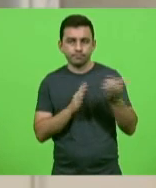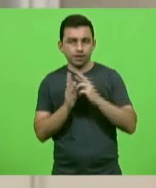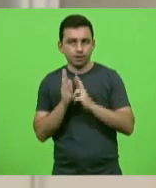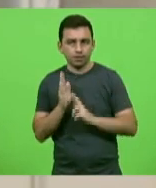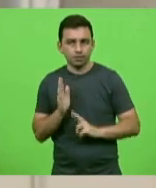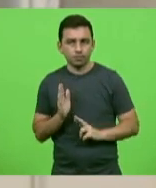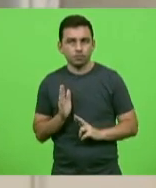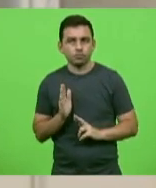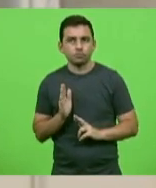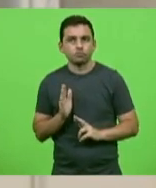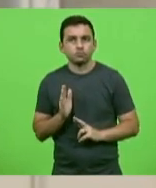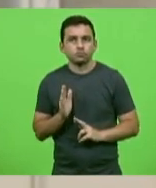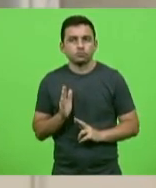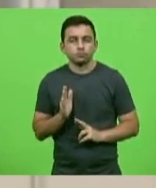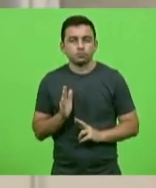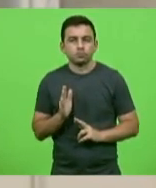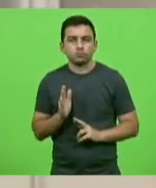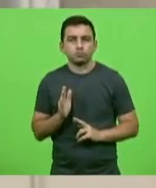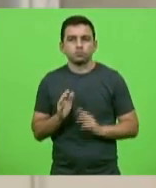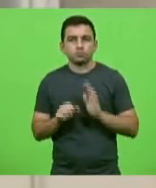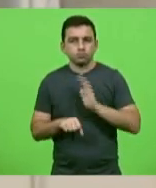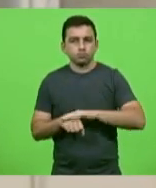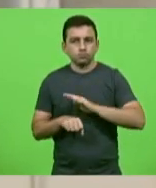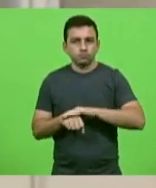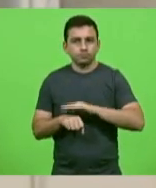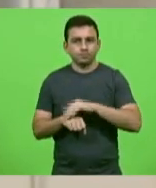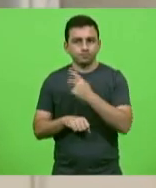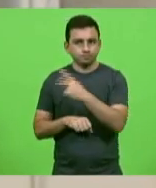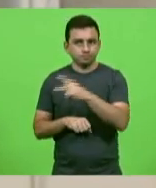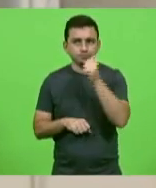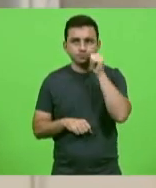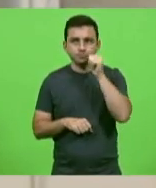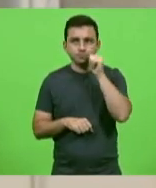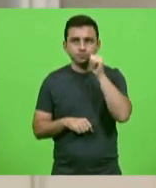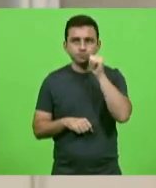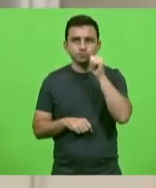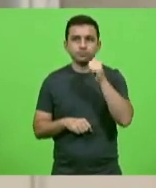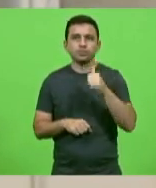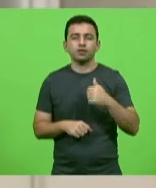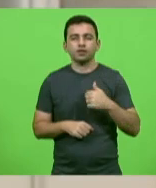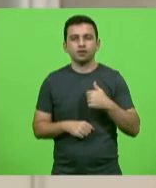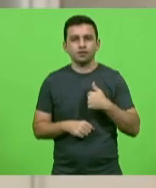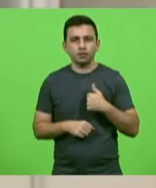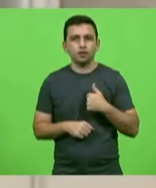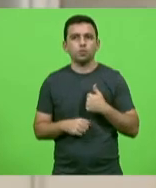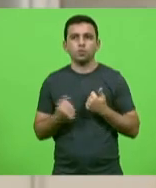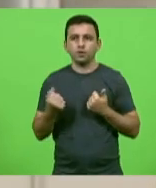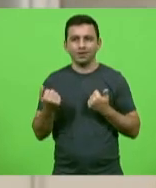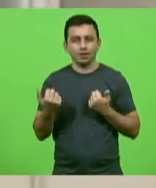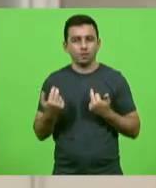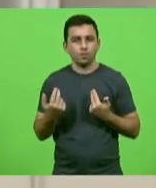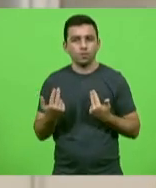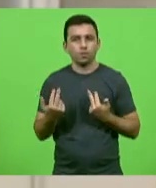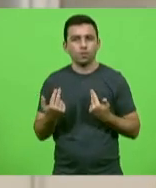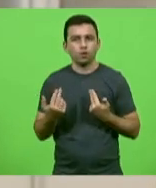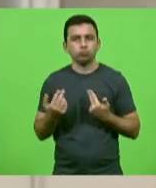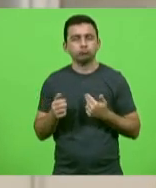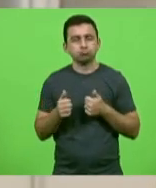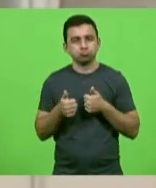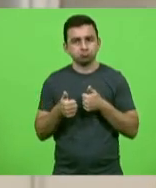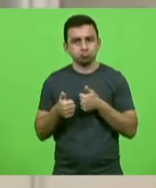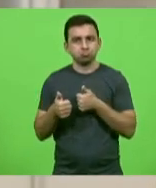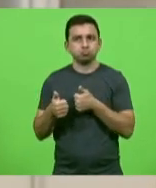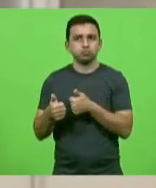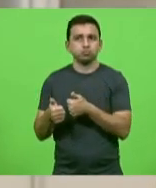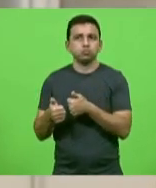relatora a qual e eu tenho a mesma a qual eu sigo